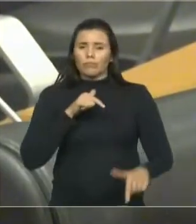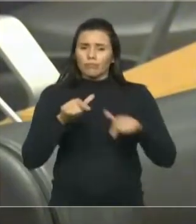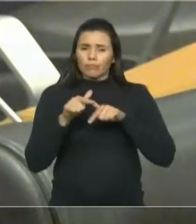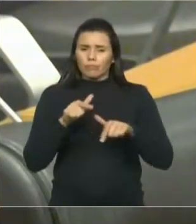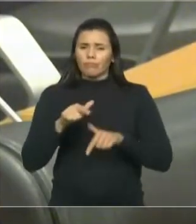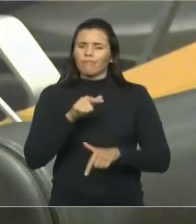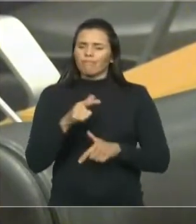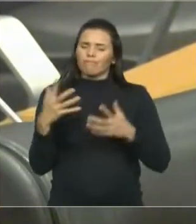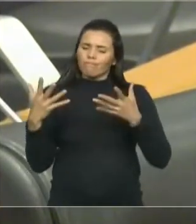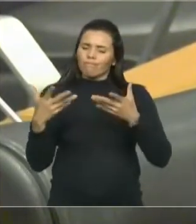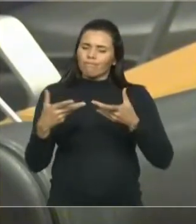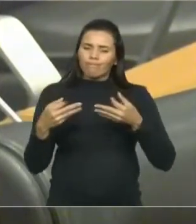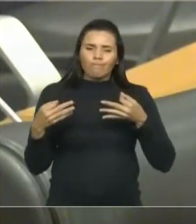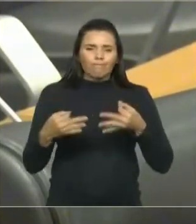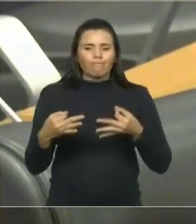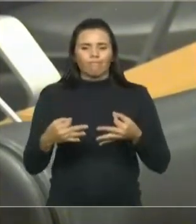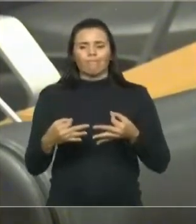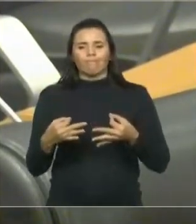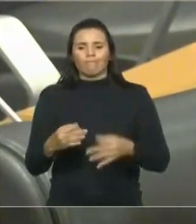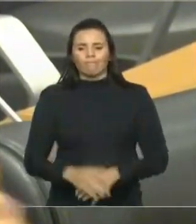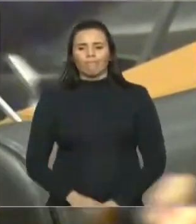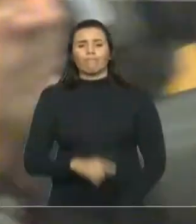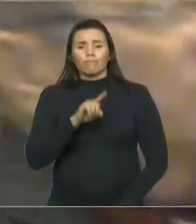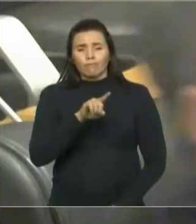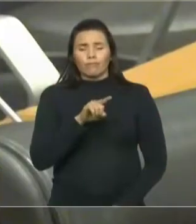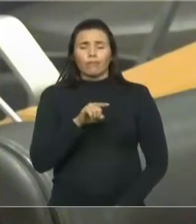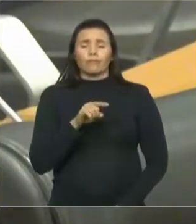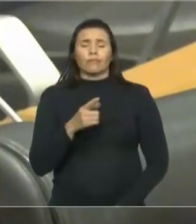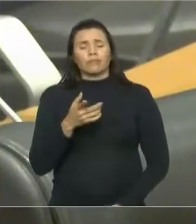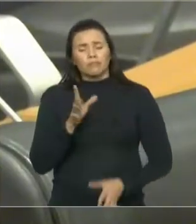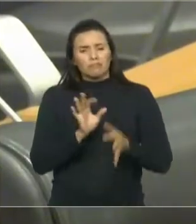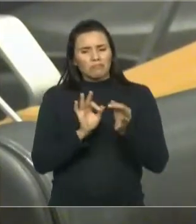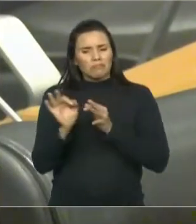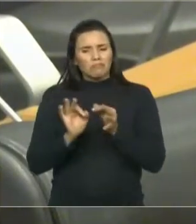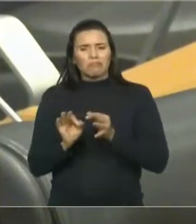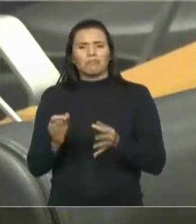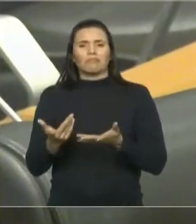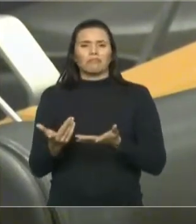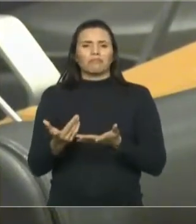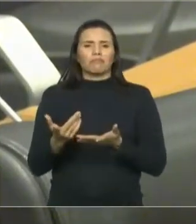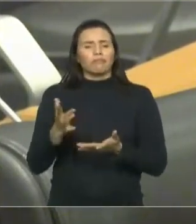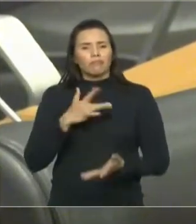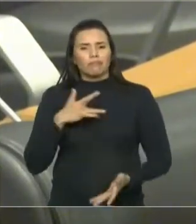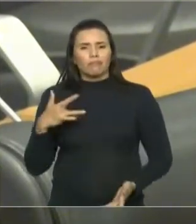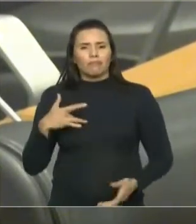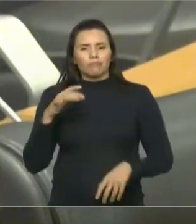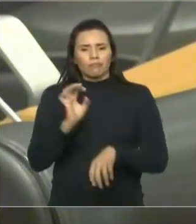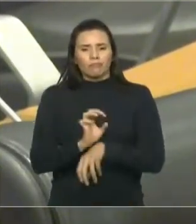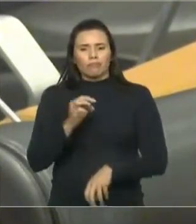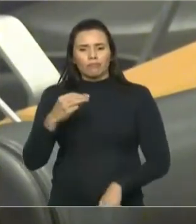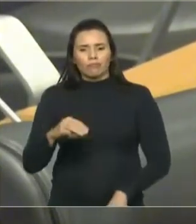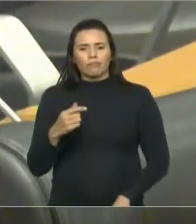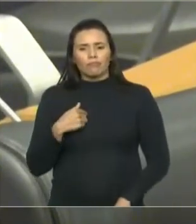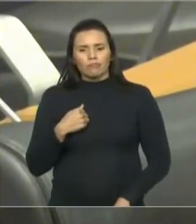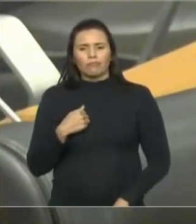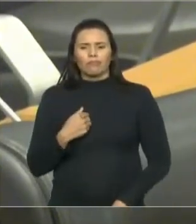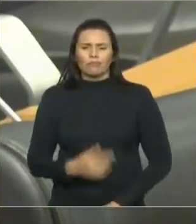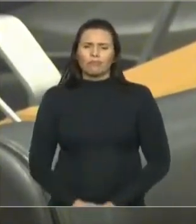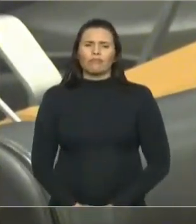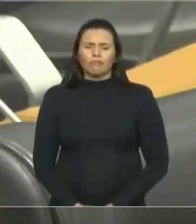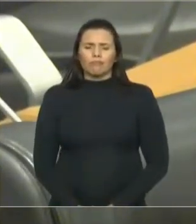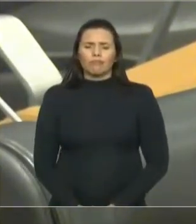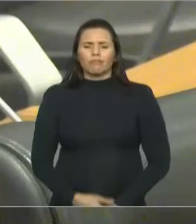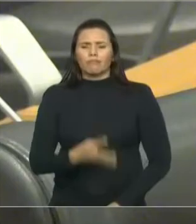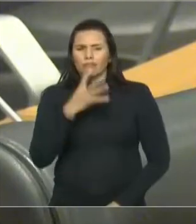pela dignidade que você conduz à saúde do Maranhão. Lhe admiro, além de